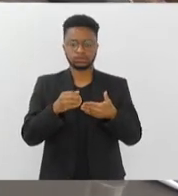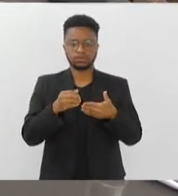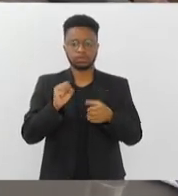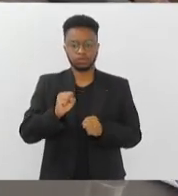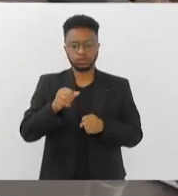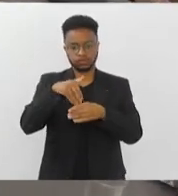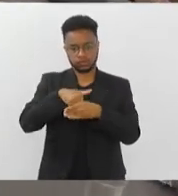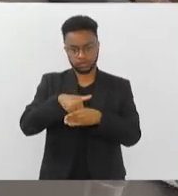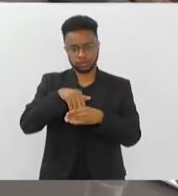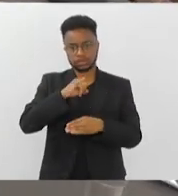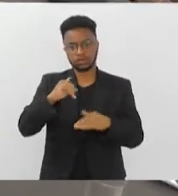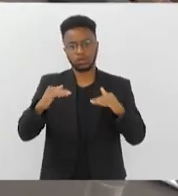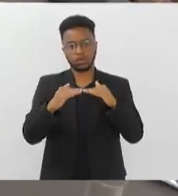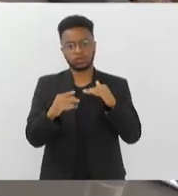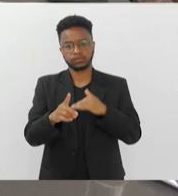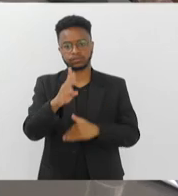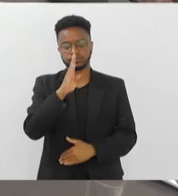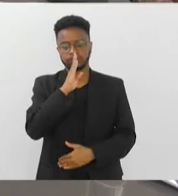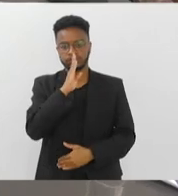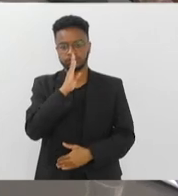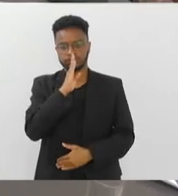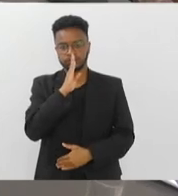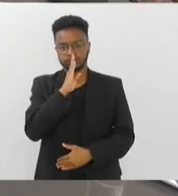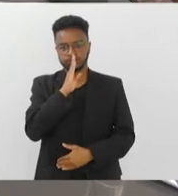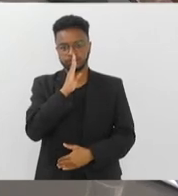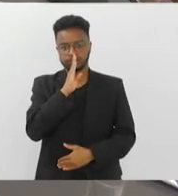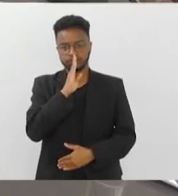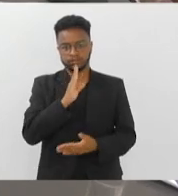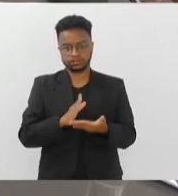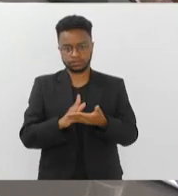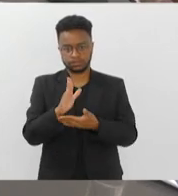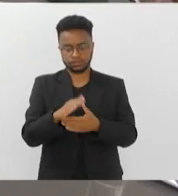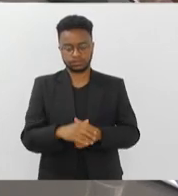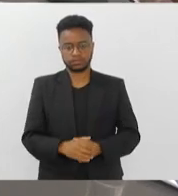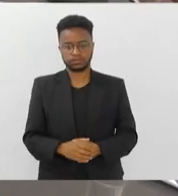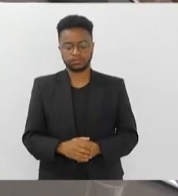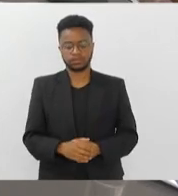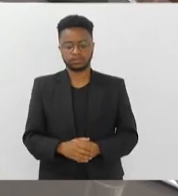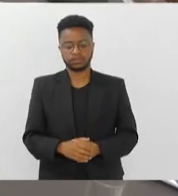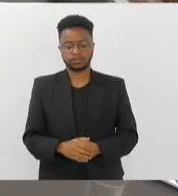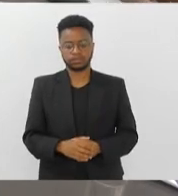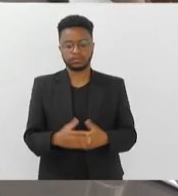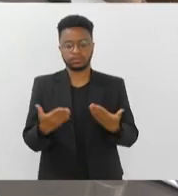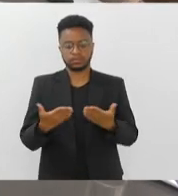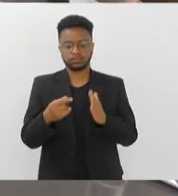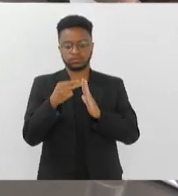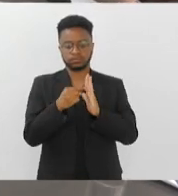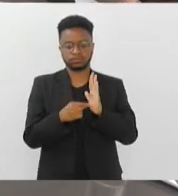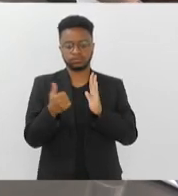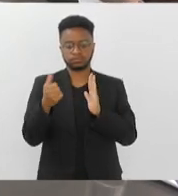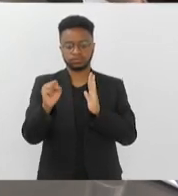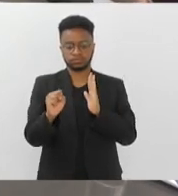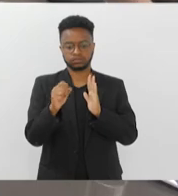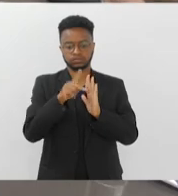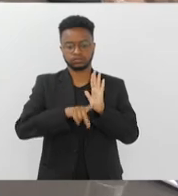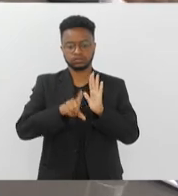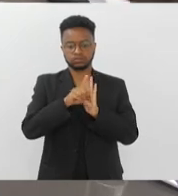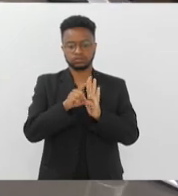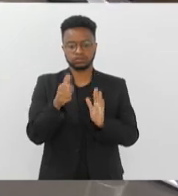votação, senhores que aprovam, permaneçam como estão. Aprovado. Passo ao 18 da pauta, projeto de